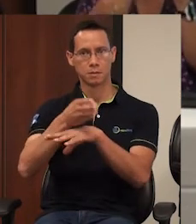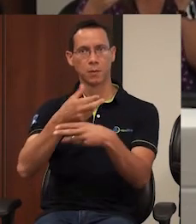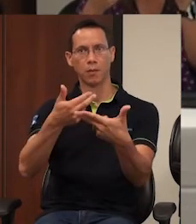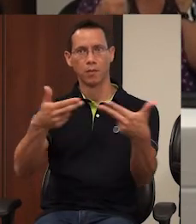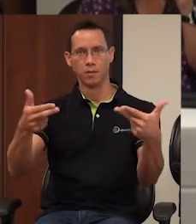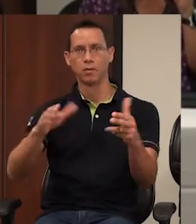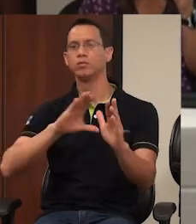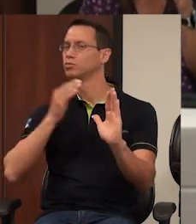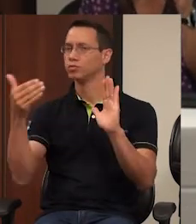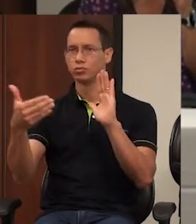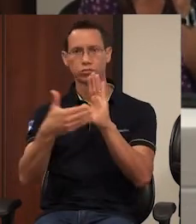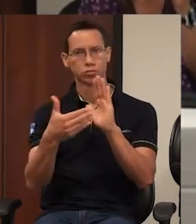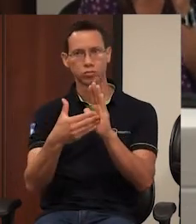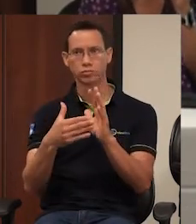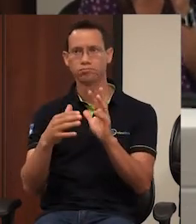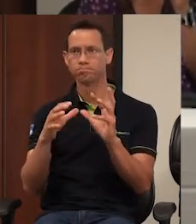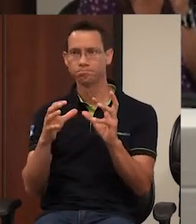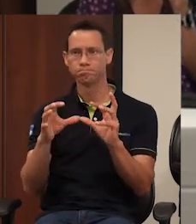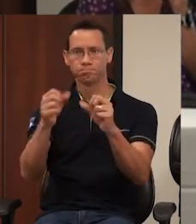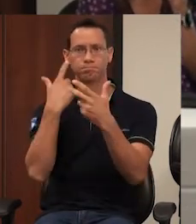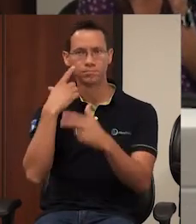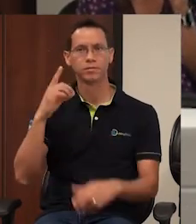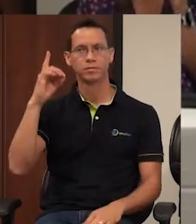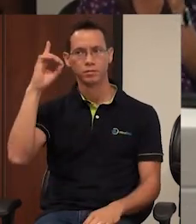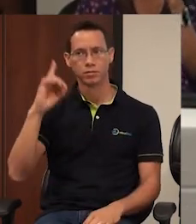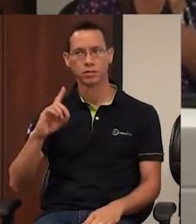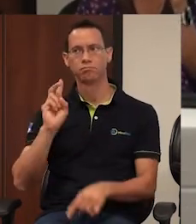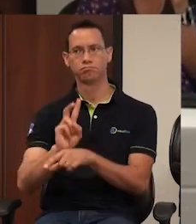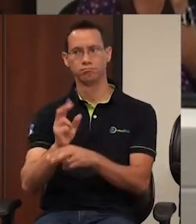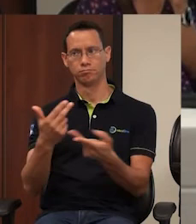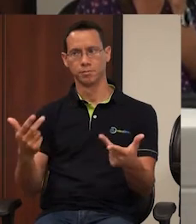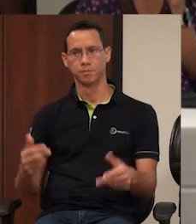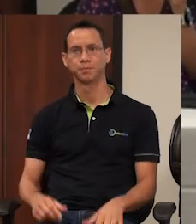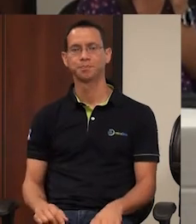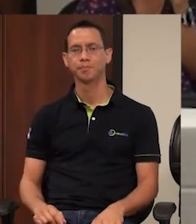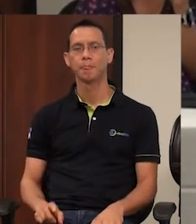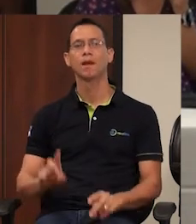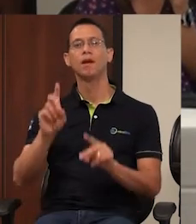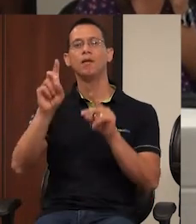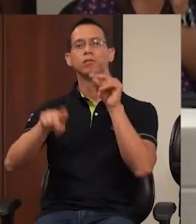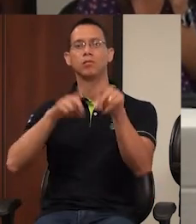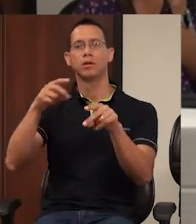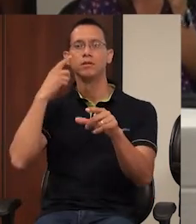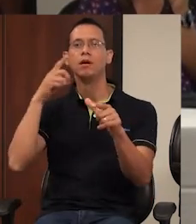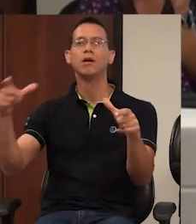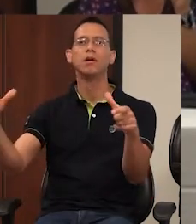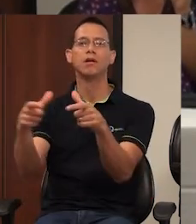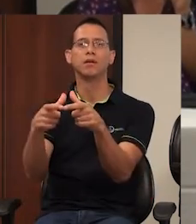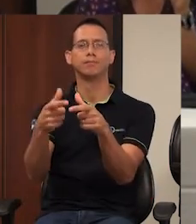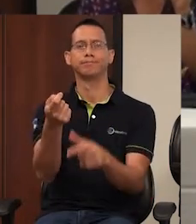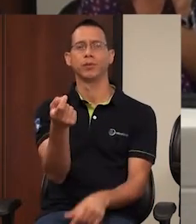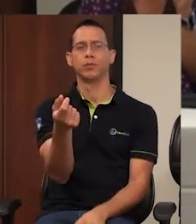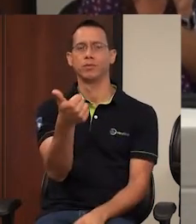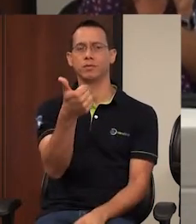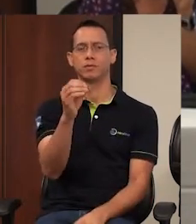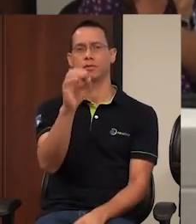tudo com muita propriedade, com muito direito. E essa parcela da população é muito pequena, menos de 10%